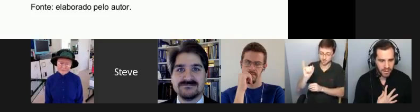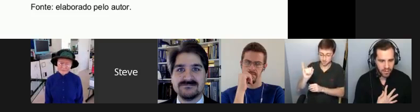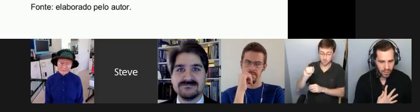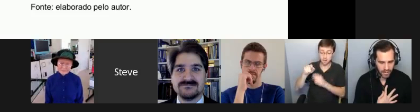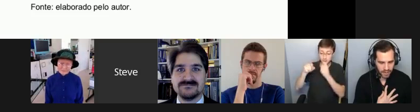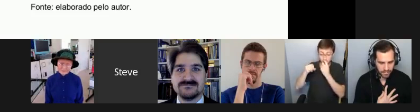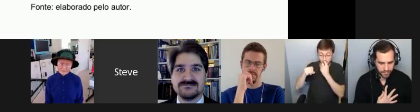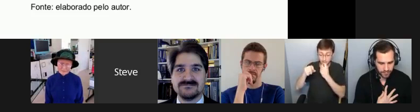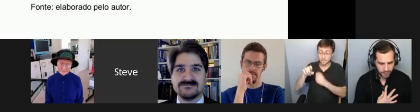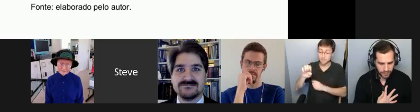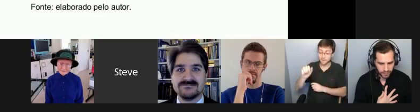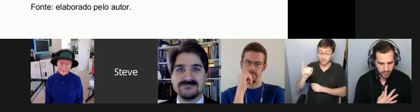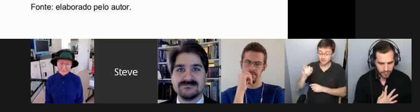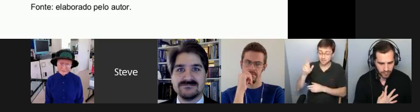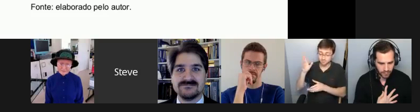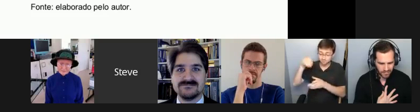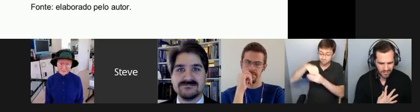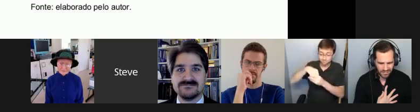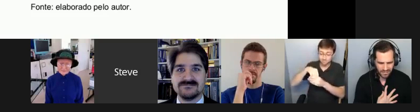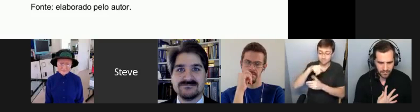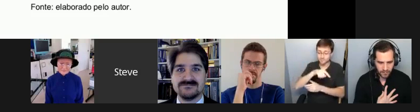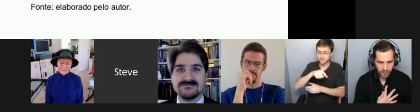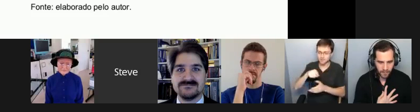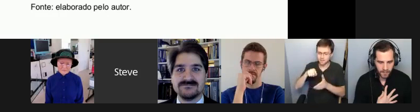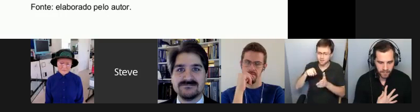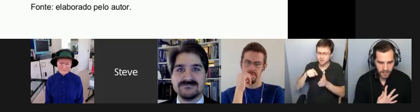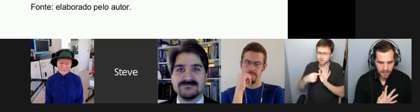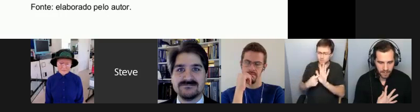automática e cônica.